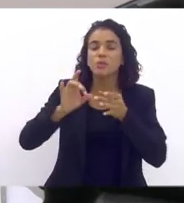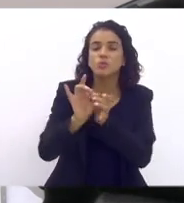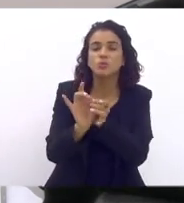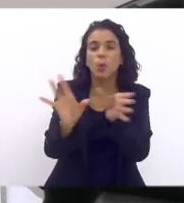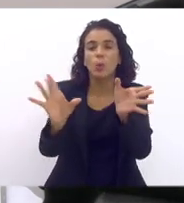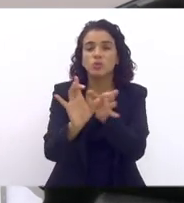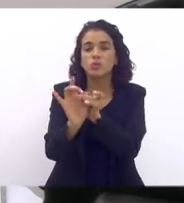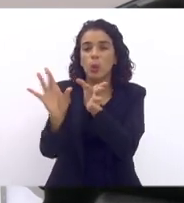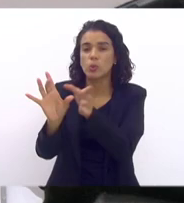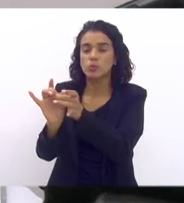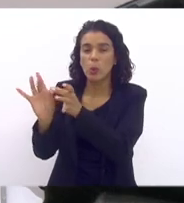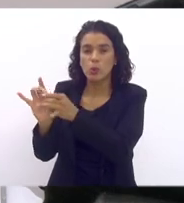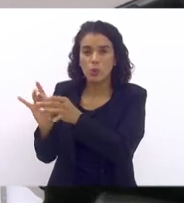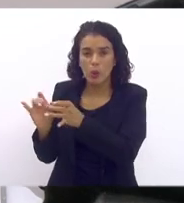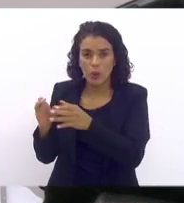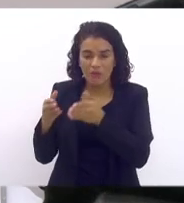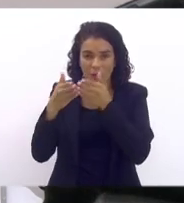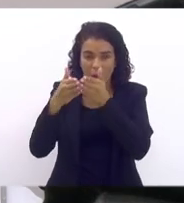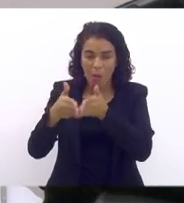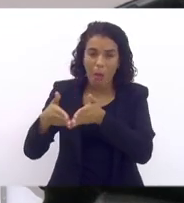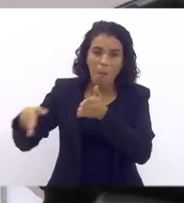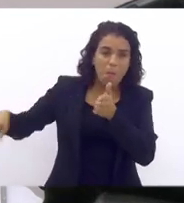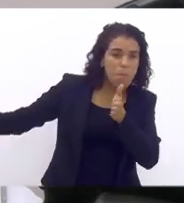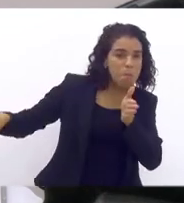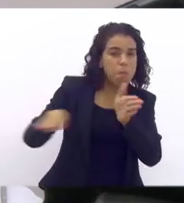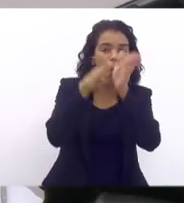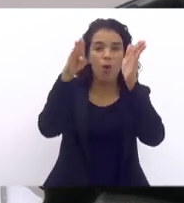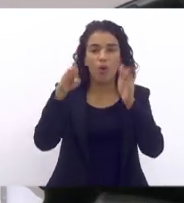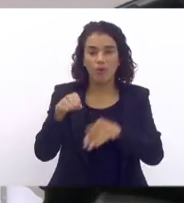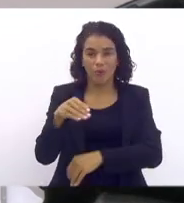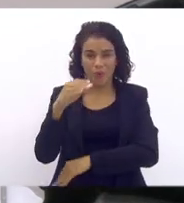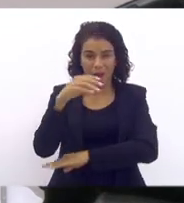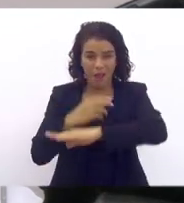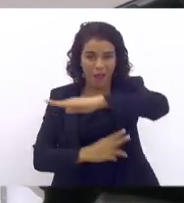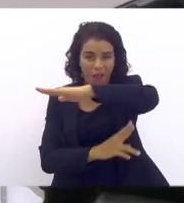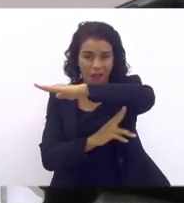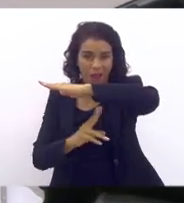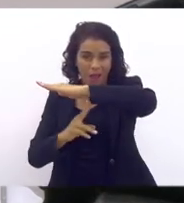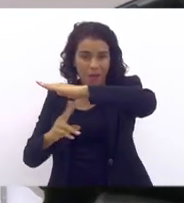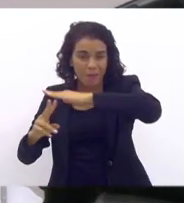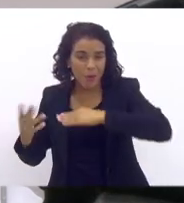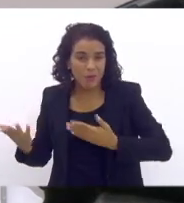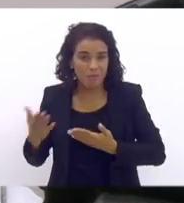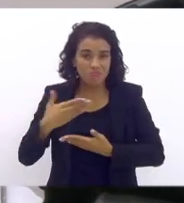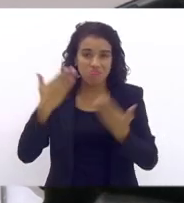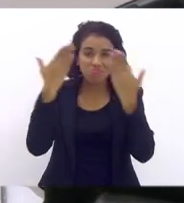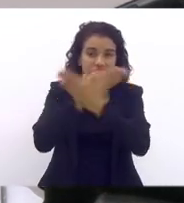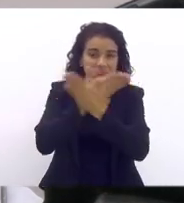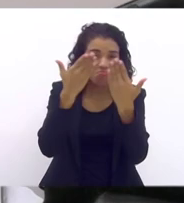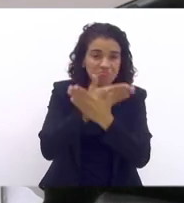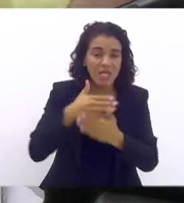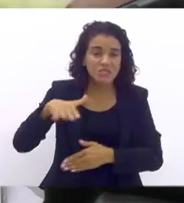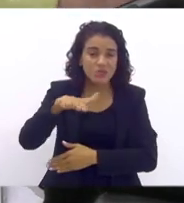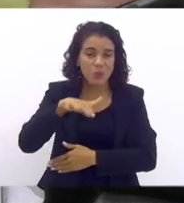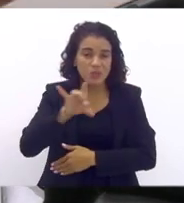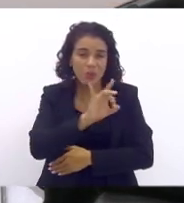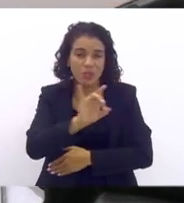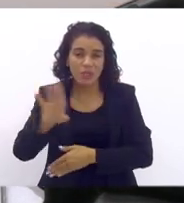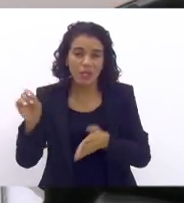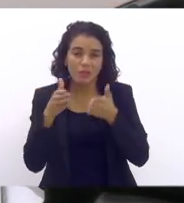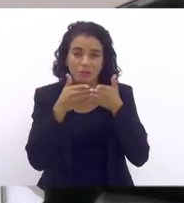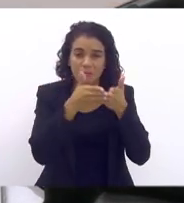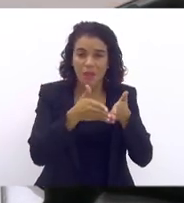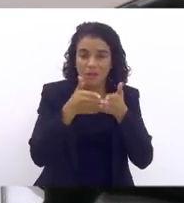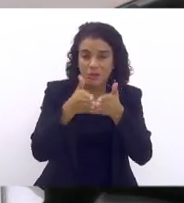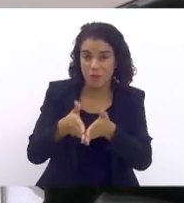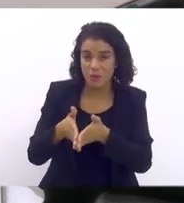caos que não vai ser será que nó vamos ter outro navio colidindo com a ponte de Niterói Nós não sabemos o estado dessas embarcações nós solicitamos na audiência passada